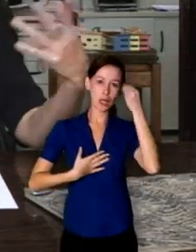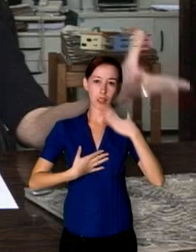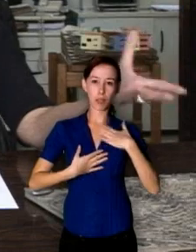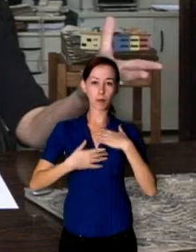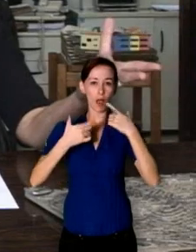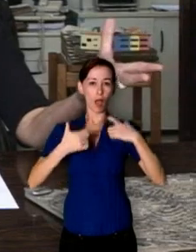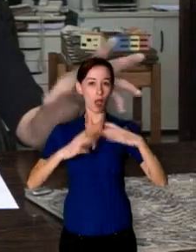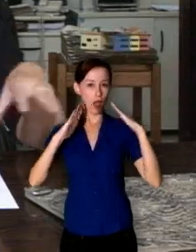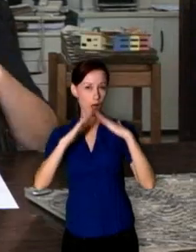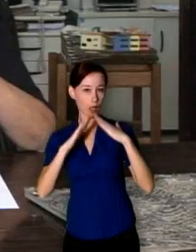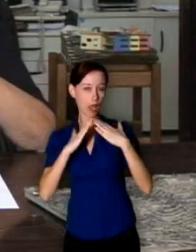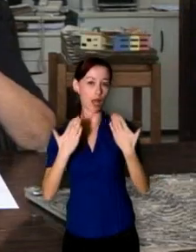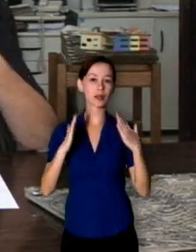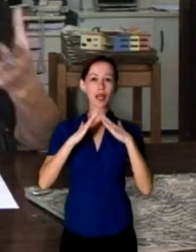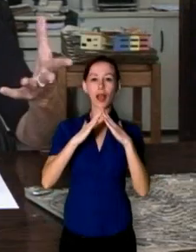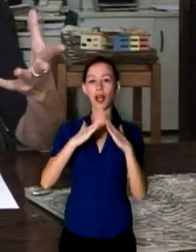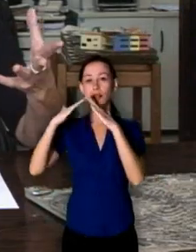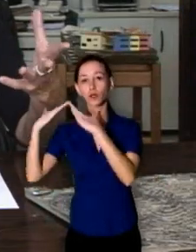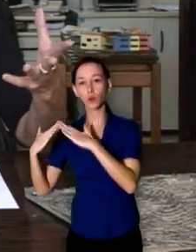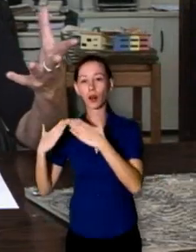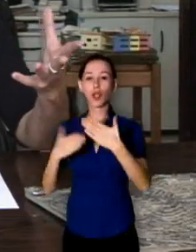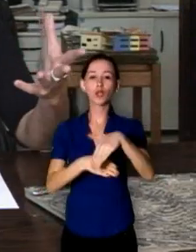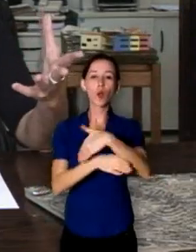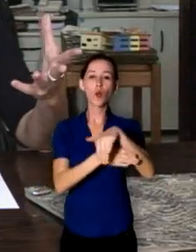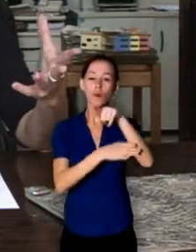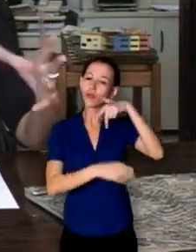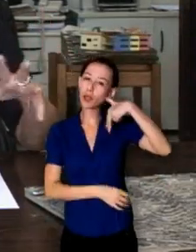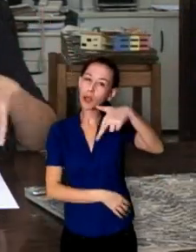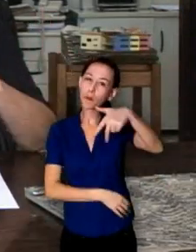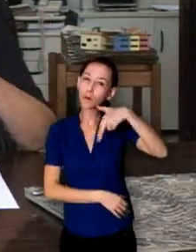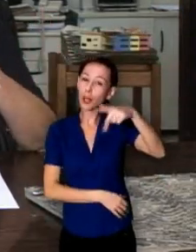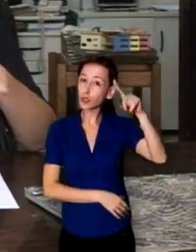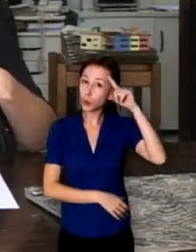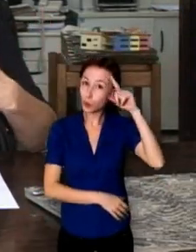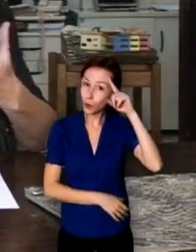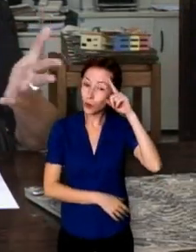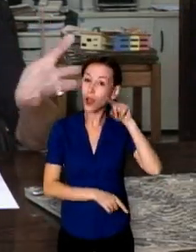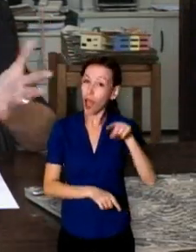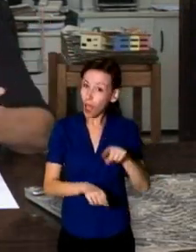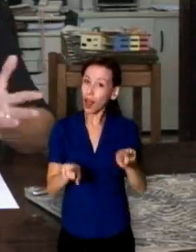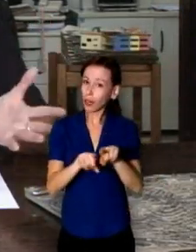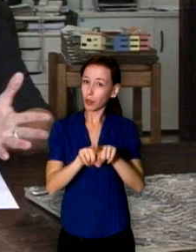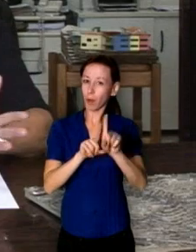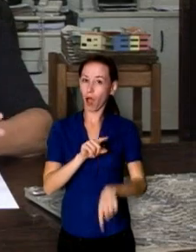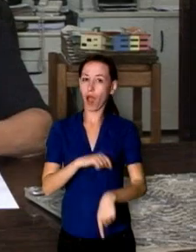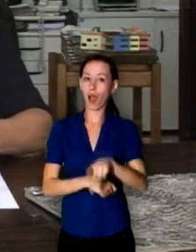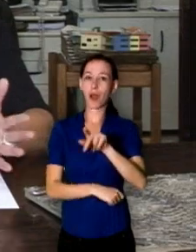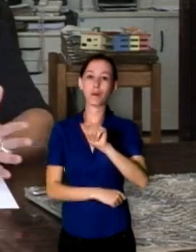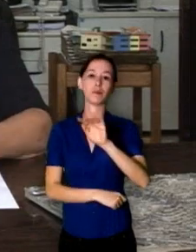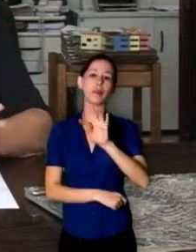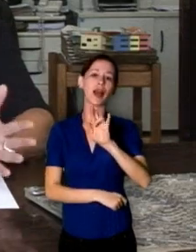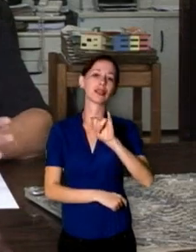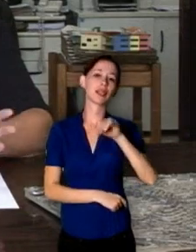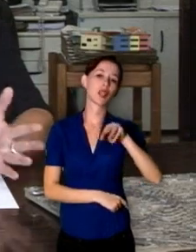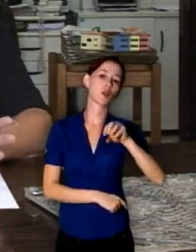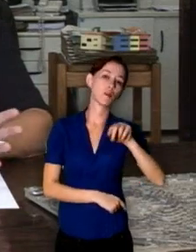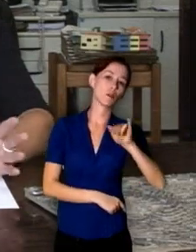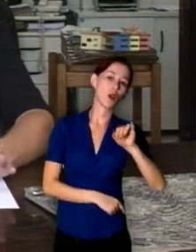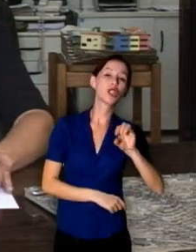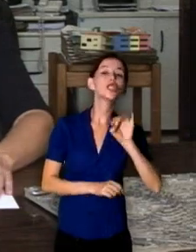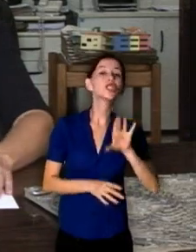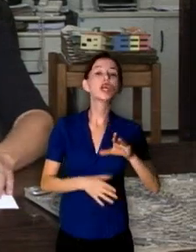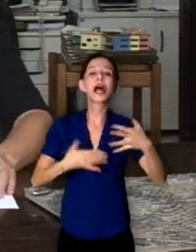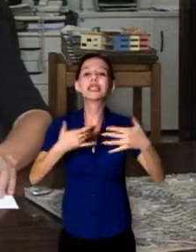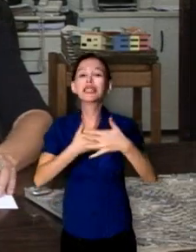a casa que está ao meu lado, a rua que eu passo todo dia, né? Muito mais do que só uma parte preservada, um